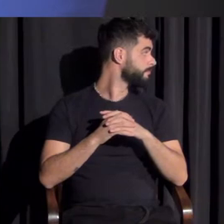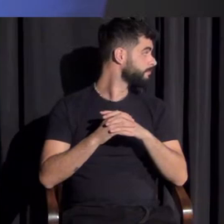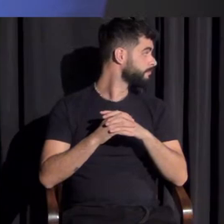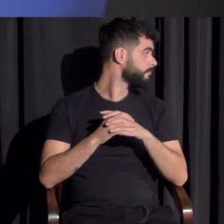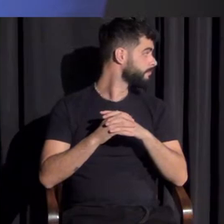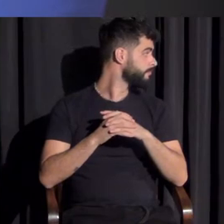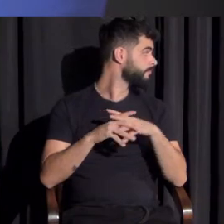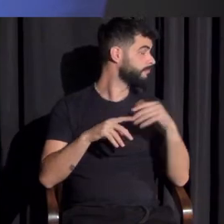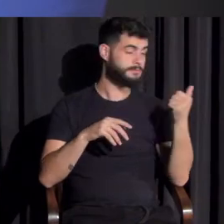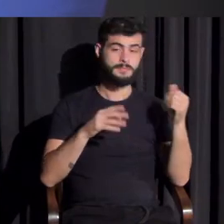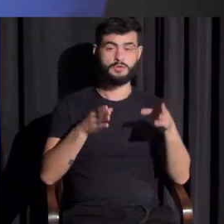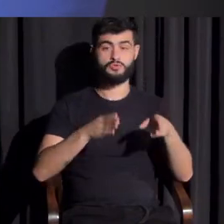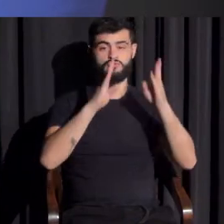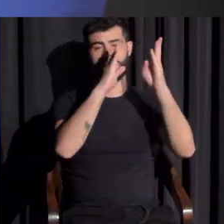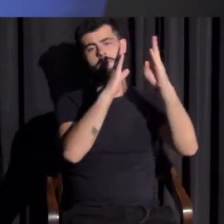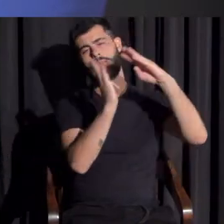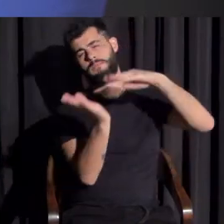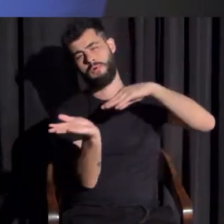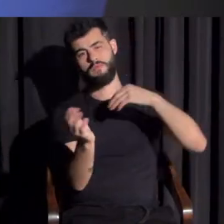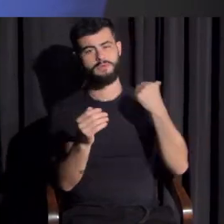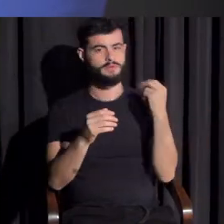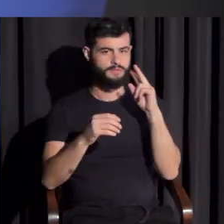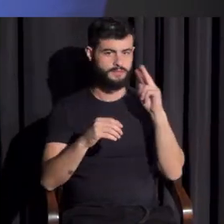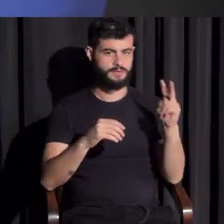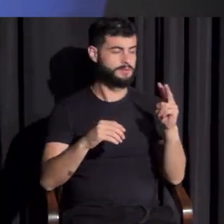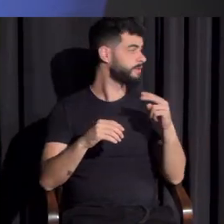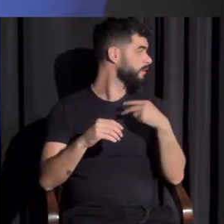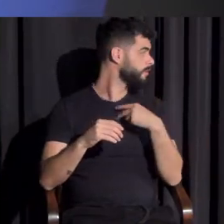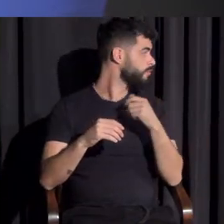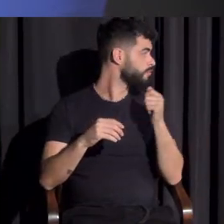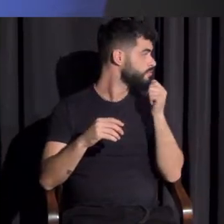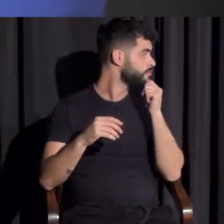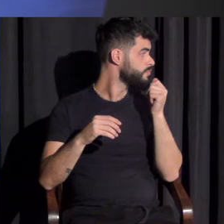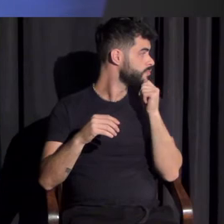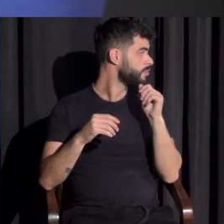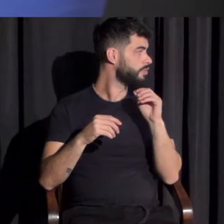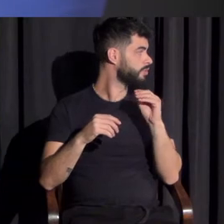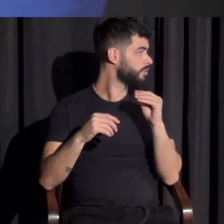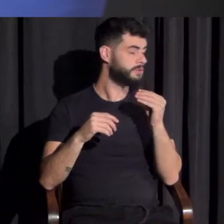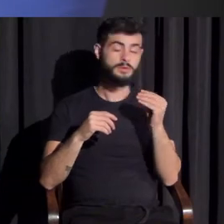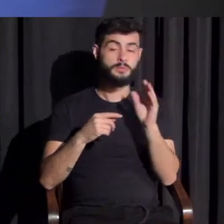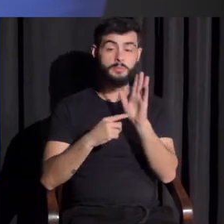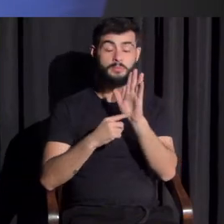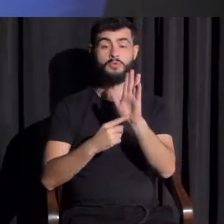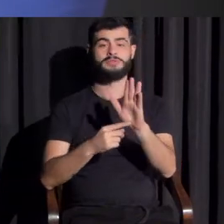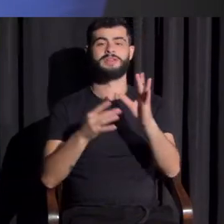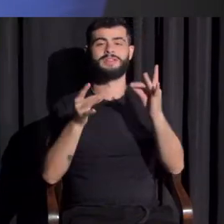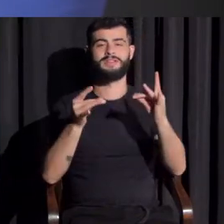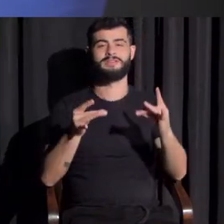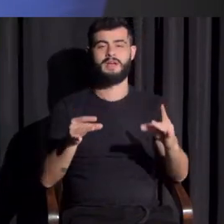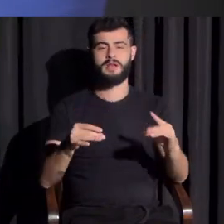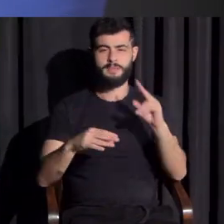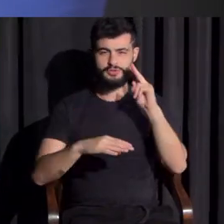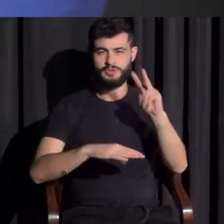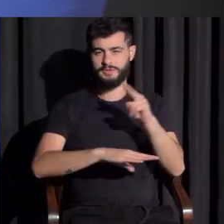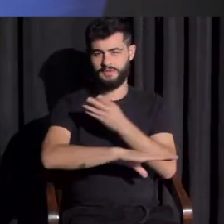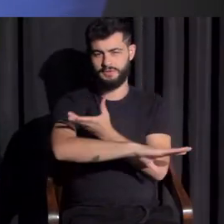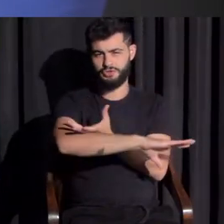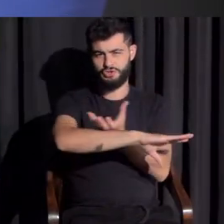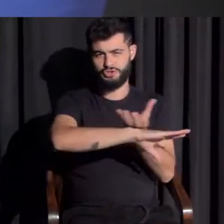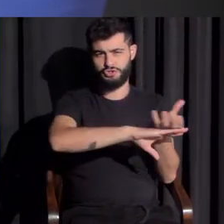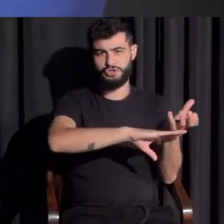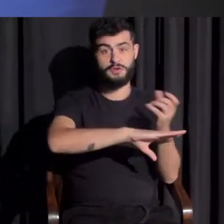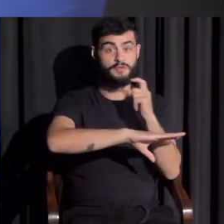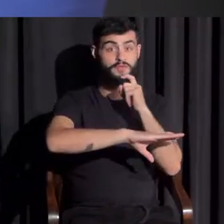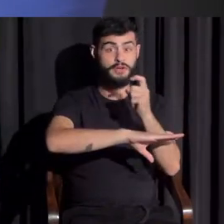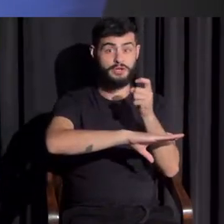não fui cuidadosa suficientemente para colocar os detalhes, mas aqui, bem embaixo dessa linha verde, né, o chão, tem